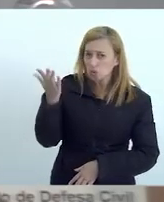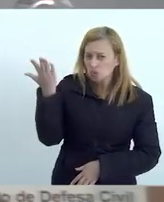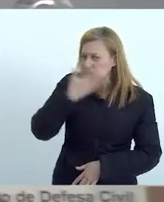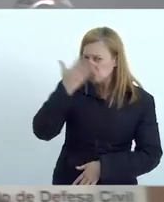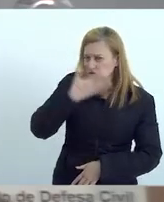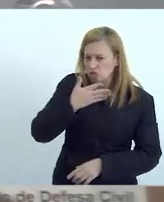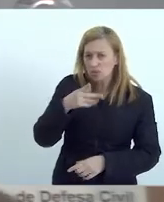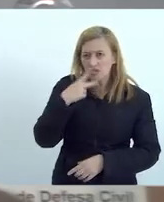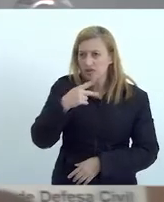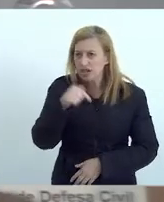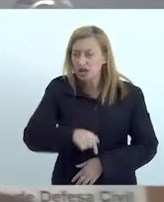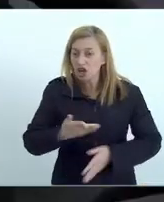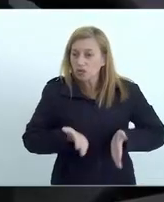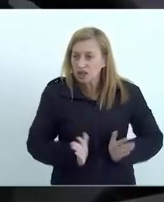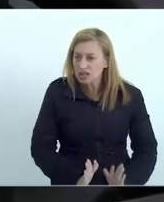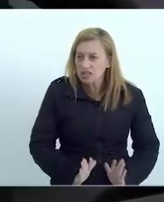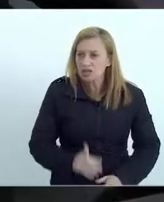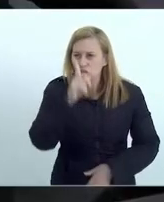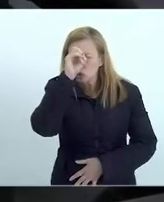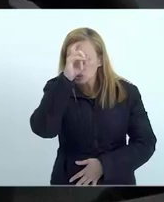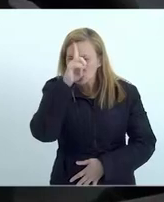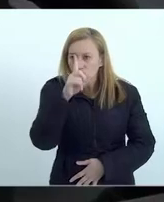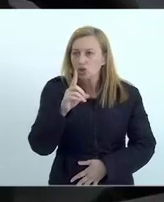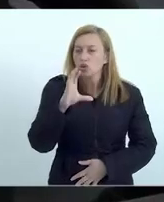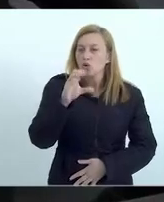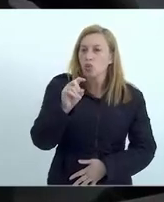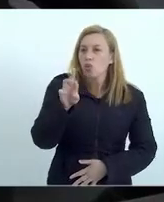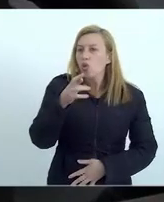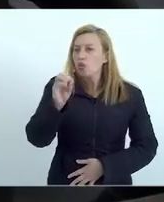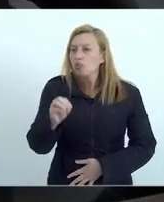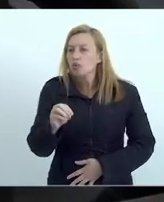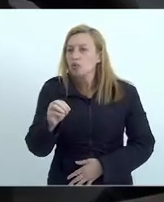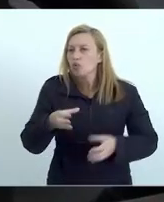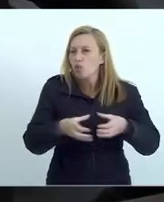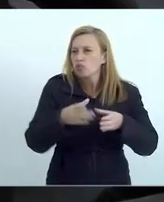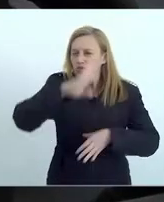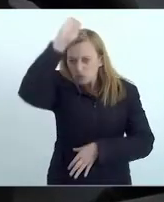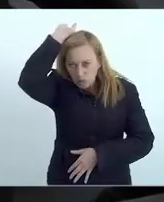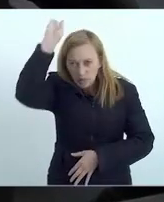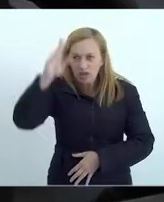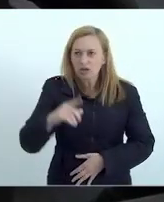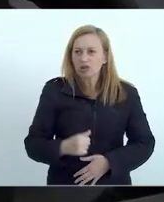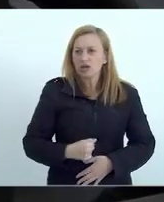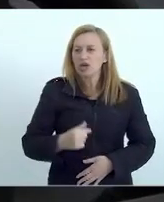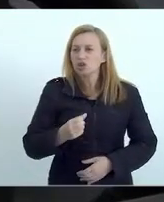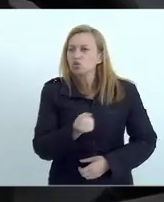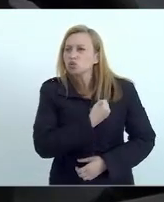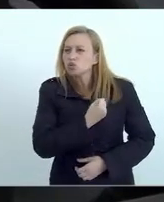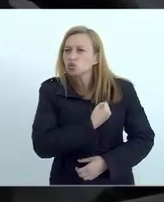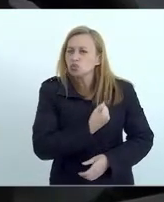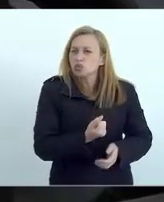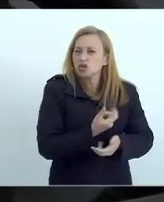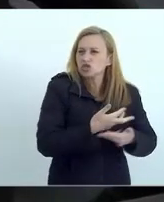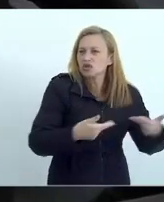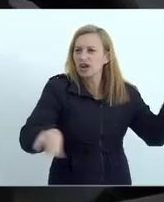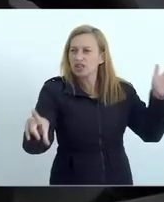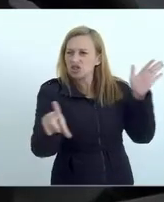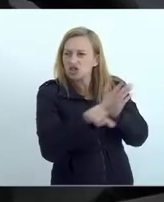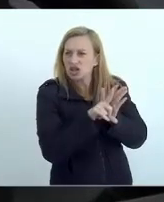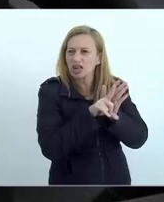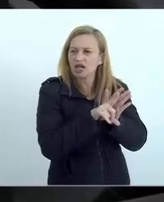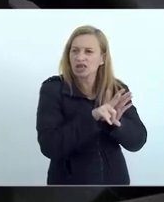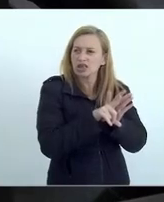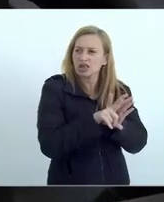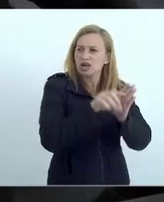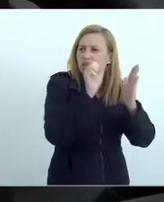discurso aqui eu nasci no hospital do Corpo de Bombeiros e fui criado no hospital do Corpo de Bombeiros tem inúmeras leis que